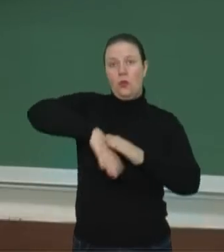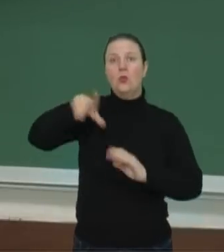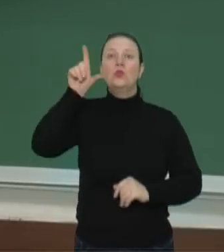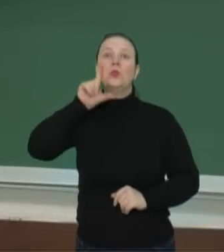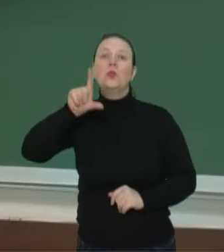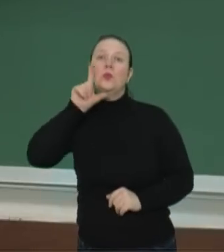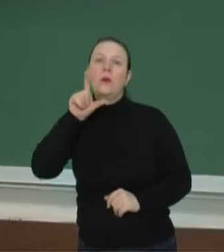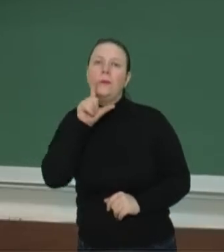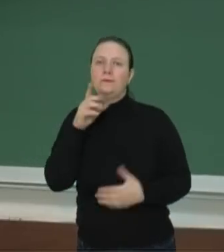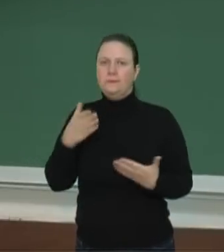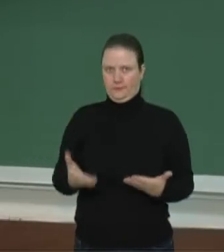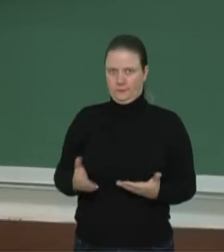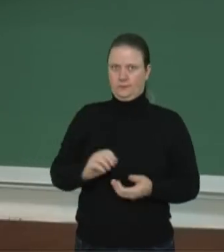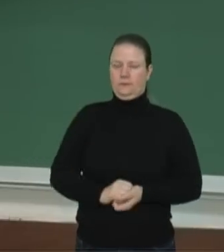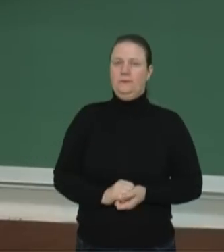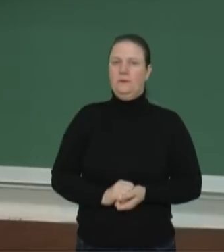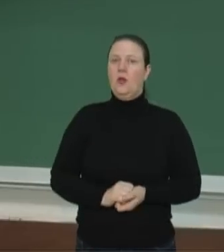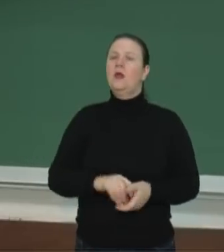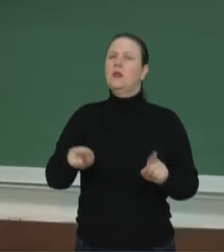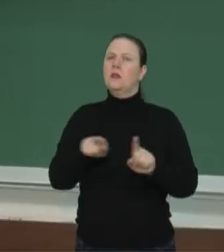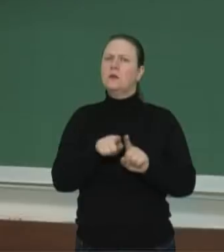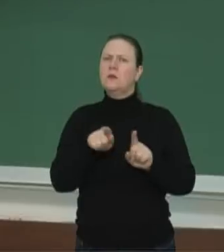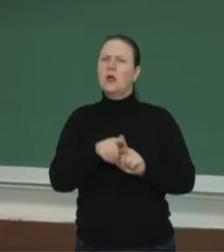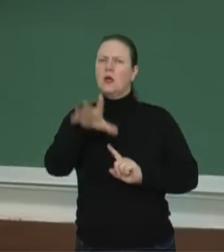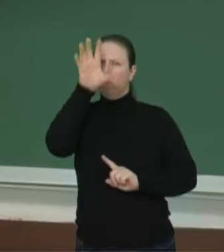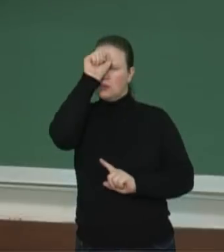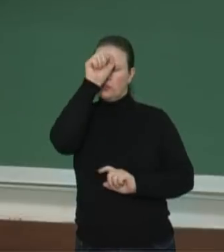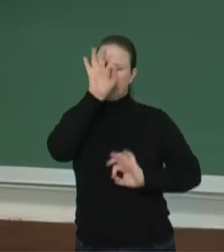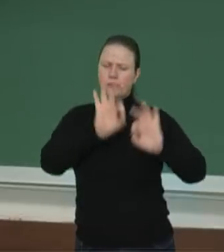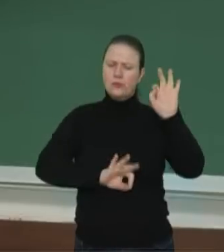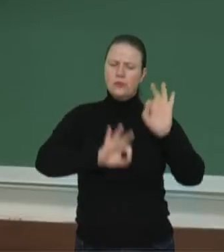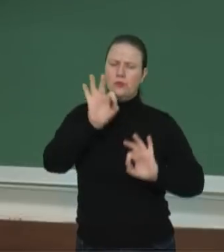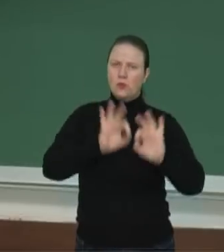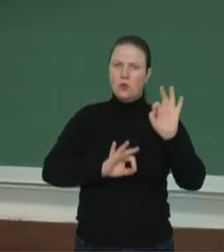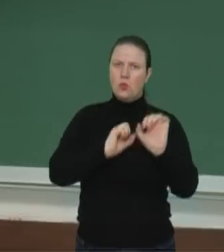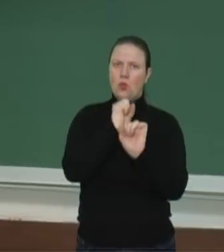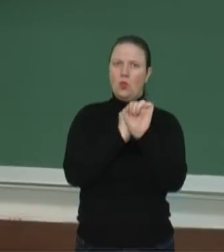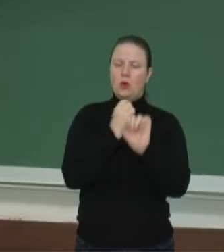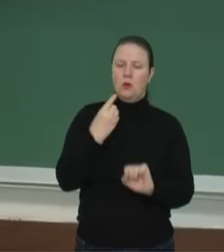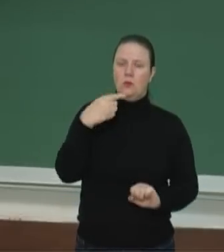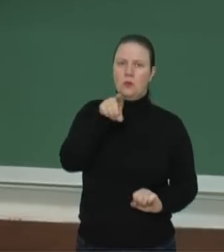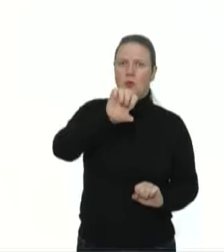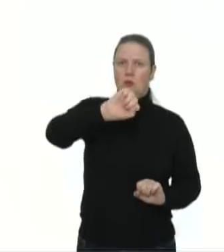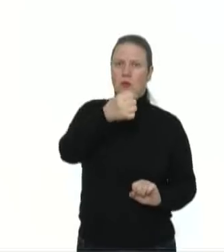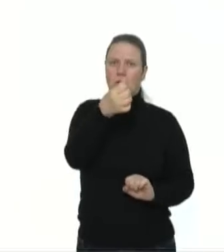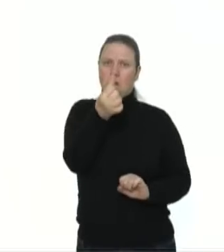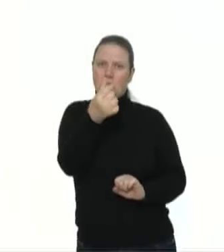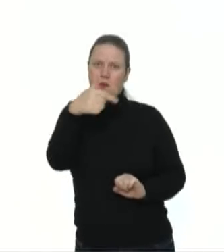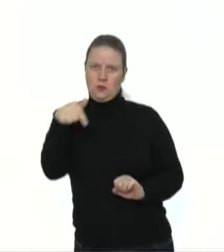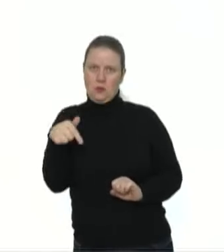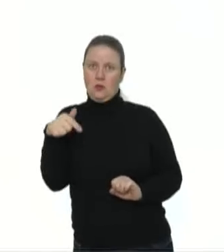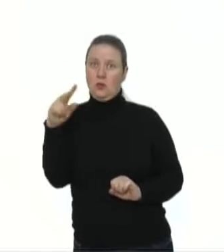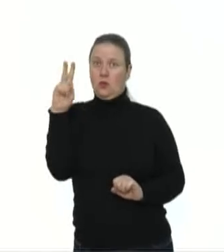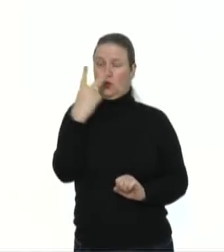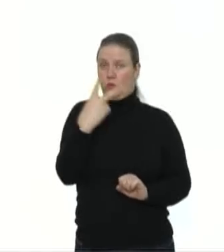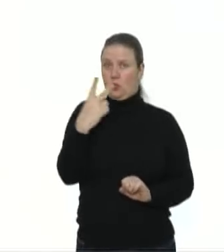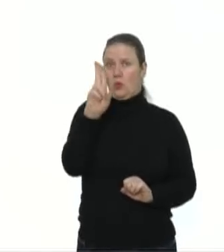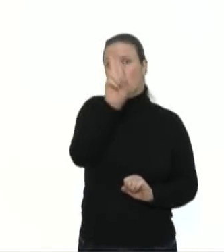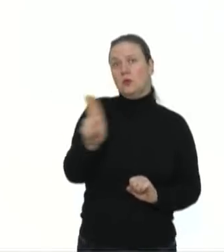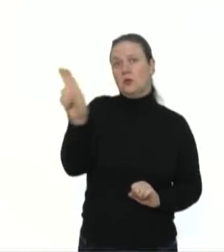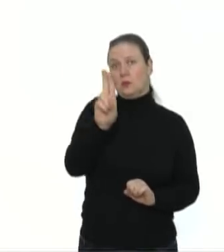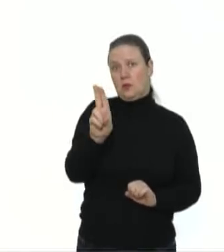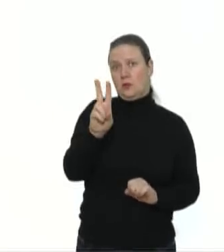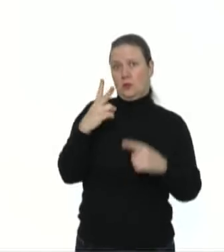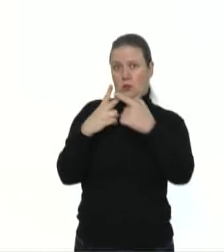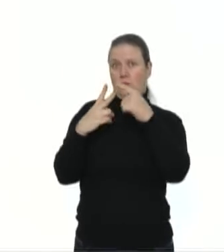americano. Nós aprendemos que ele foi organizado em 1867 por duas universidades, Harvard